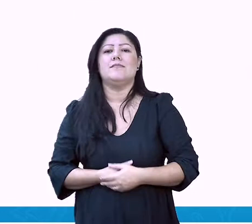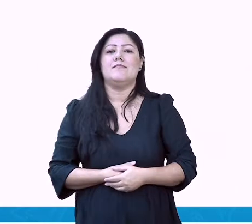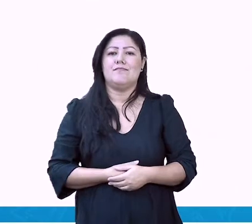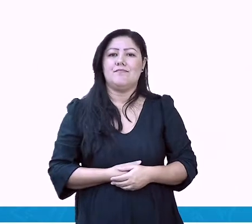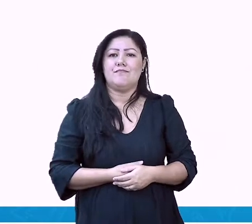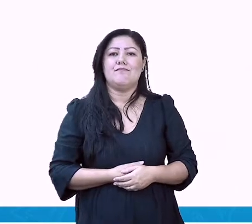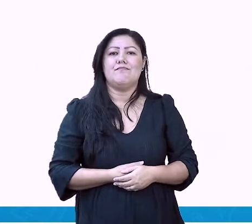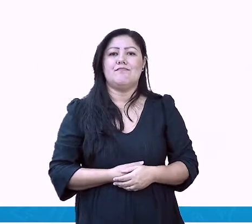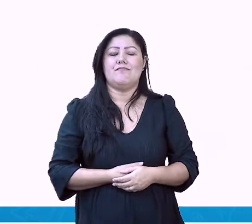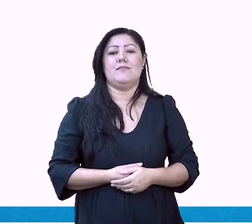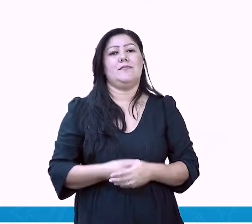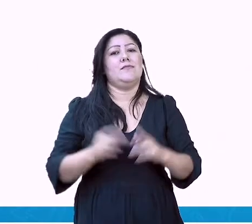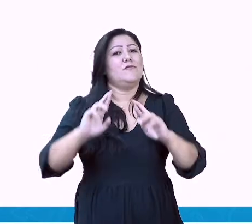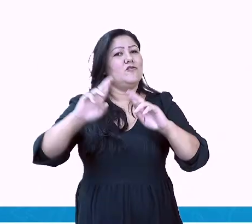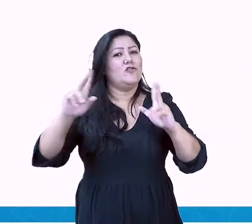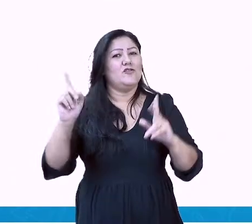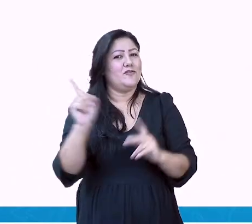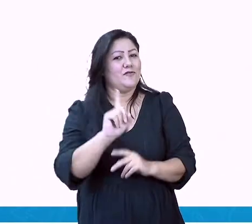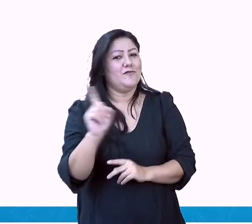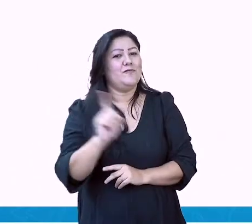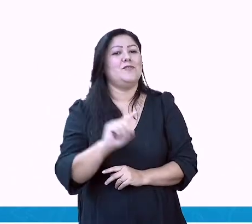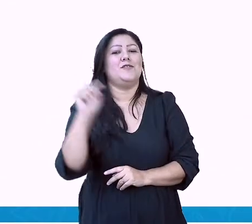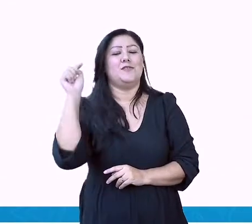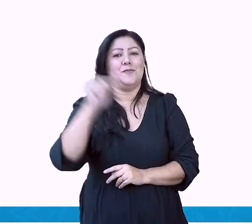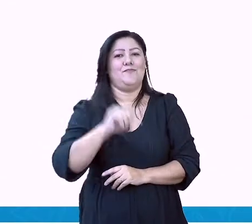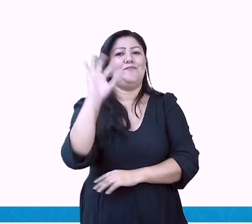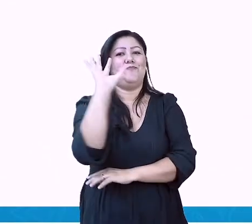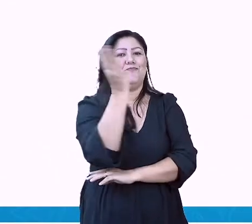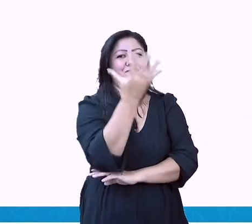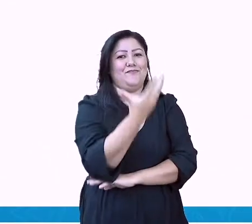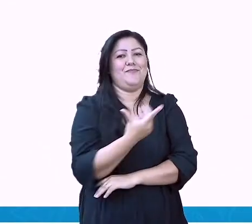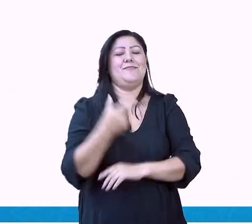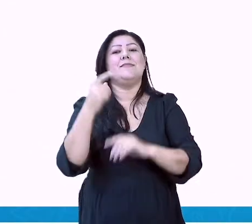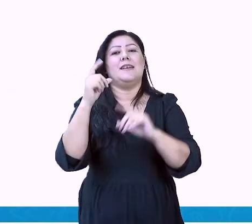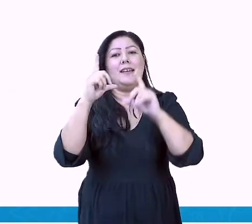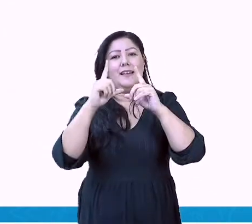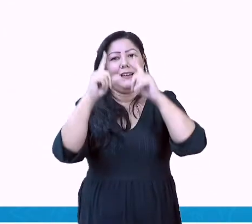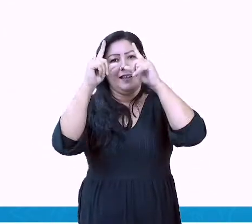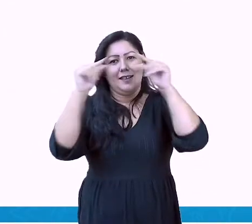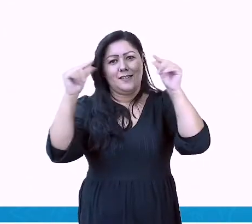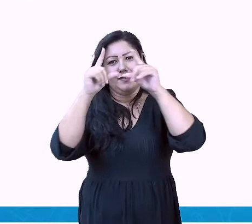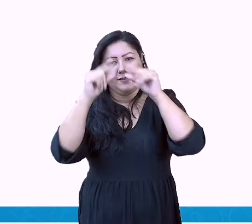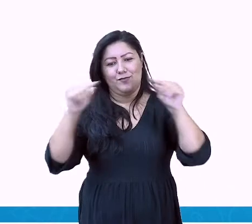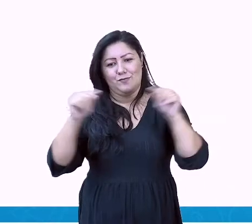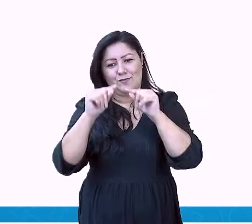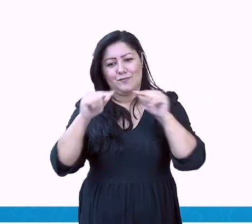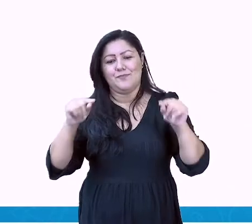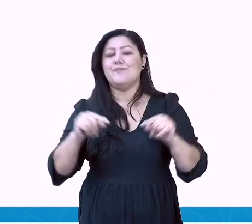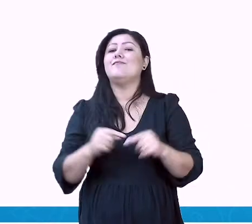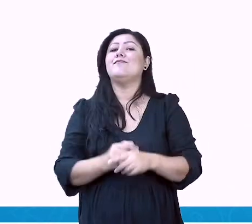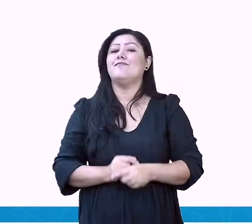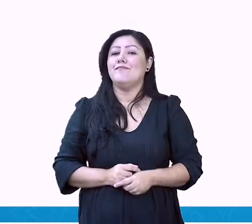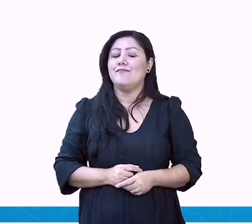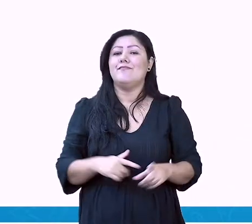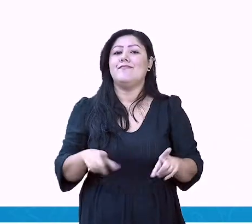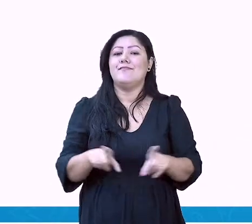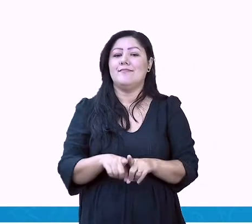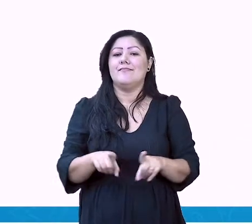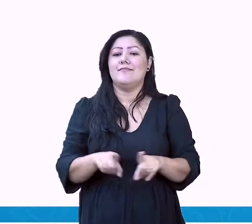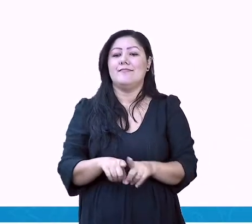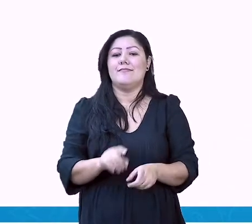Não foi diferente com a Mata de Pinhais. Ela realmente foi